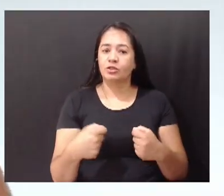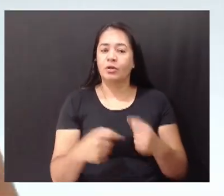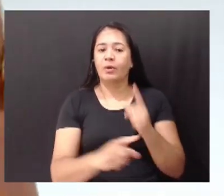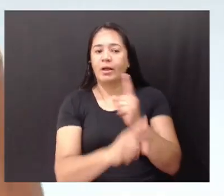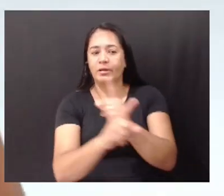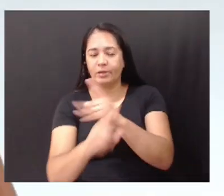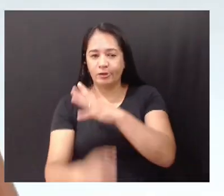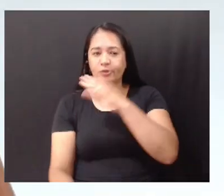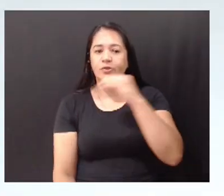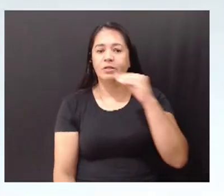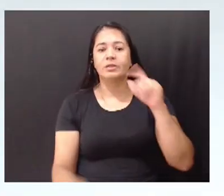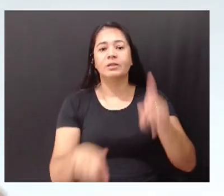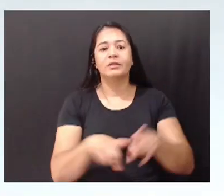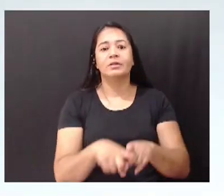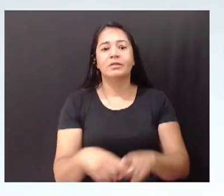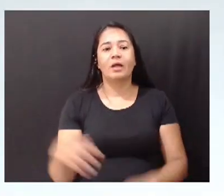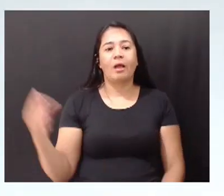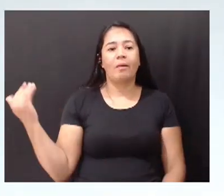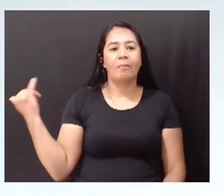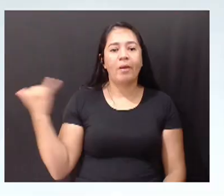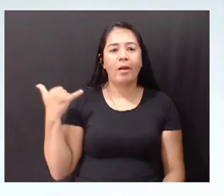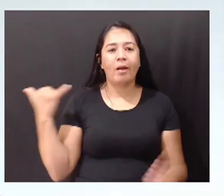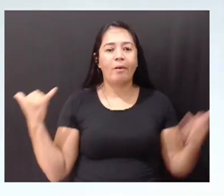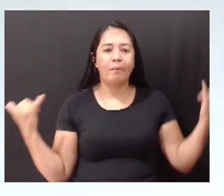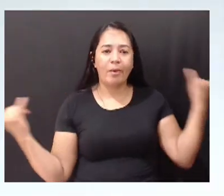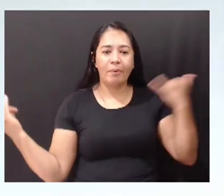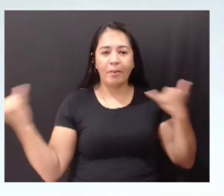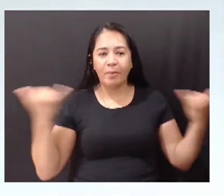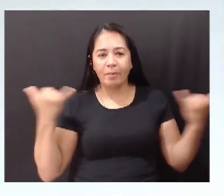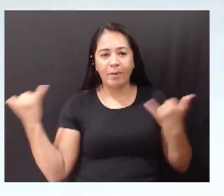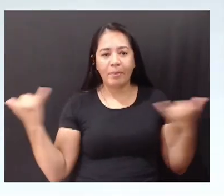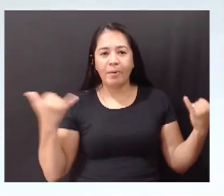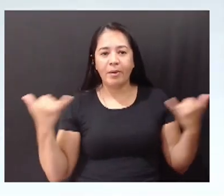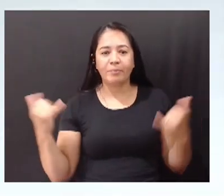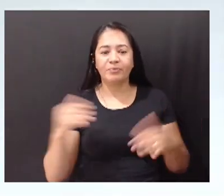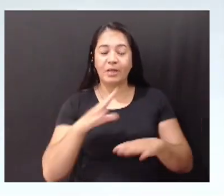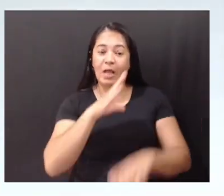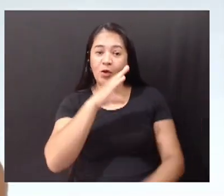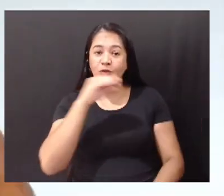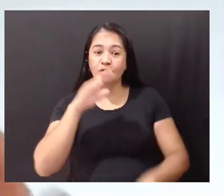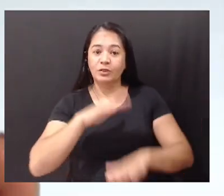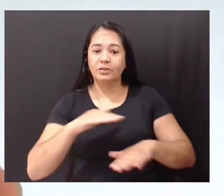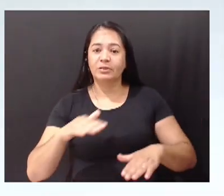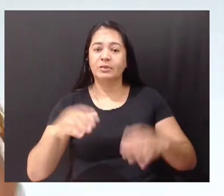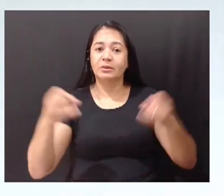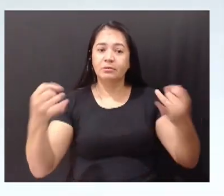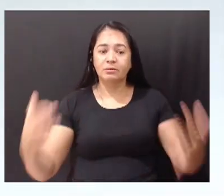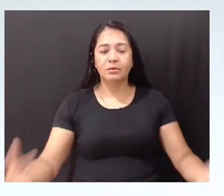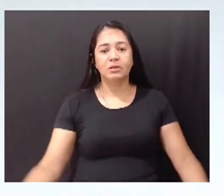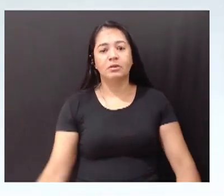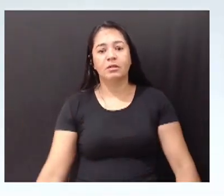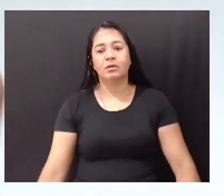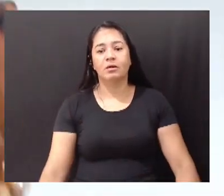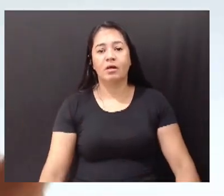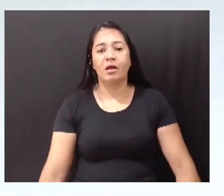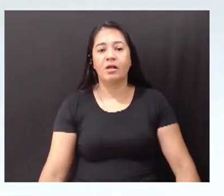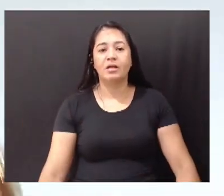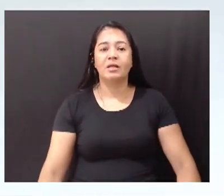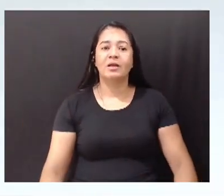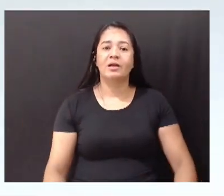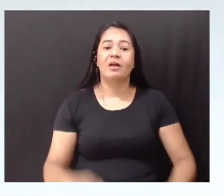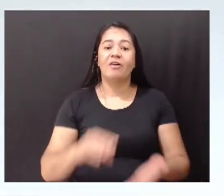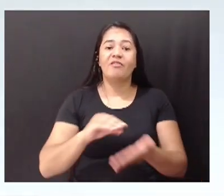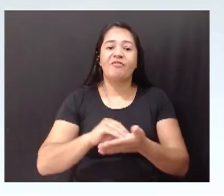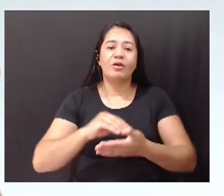consultório e chega essas queixas das crianças, os adolescentes questionam, sente falta do colo do pai, sente falta